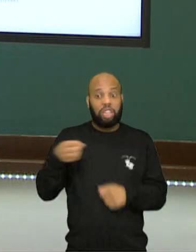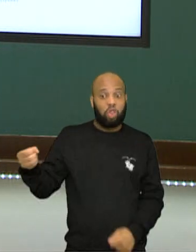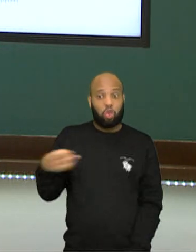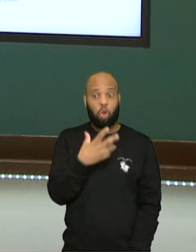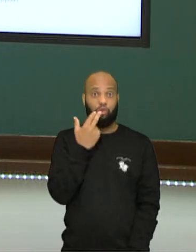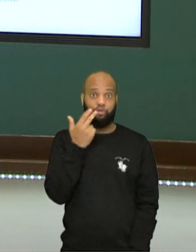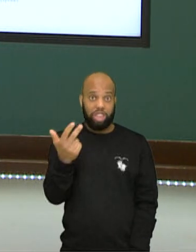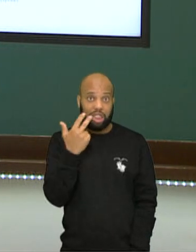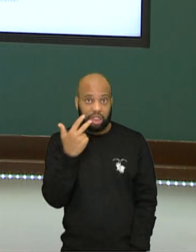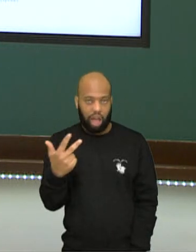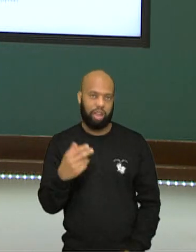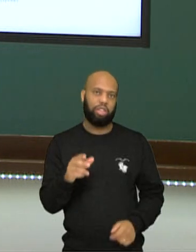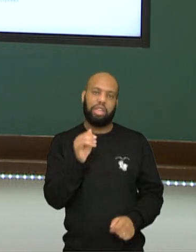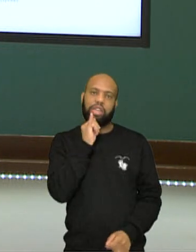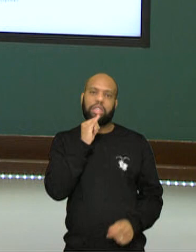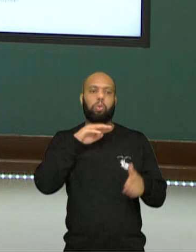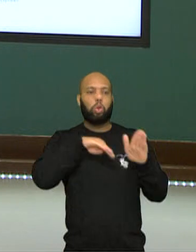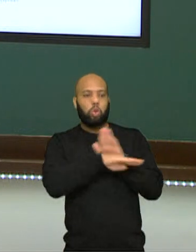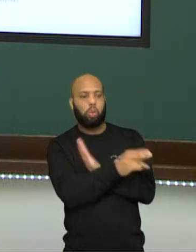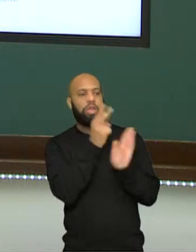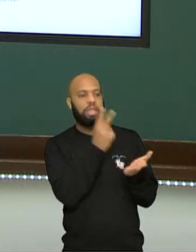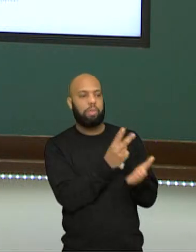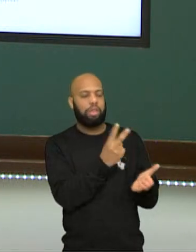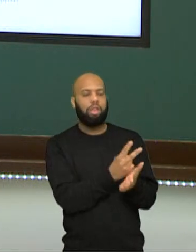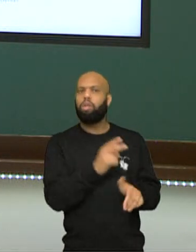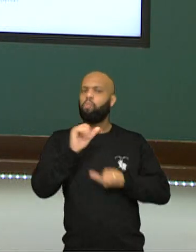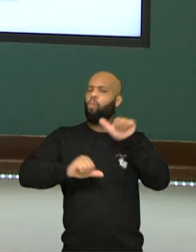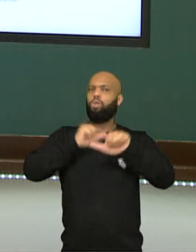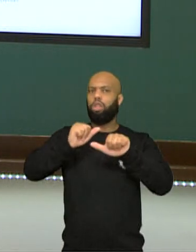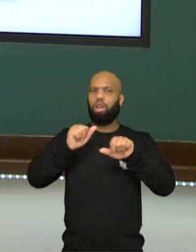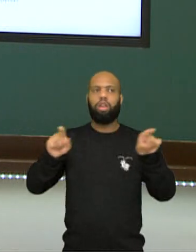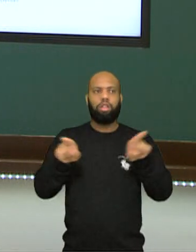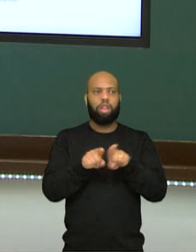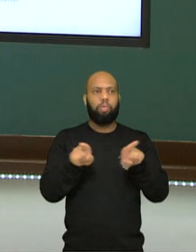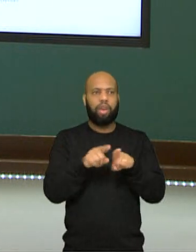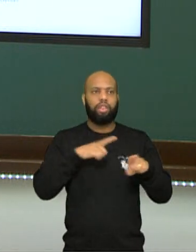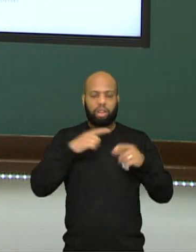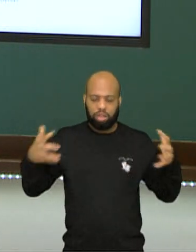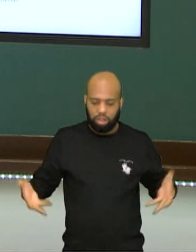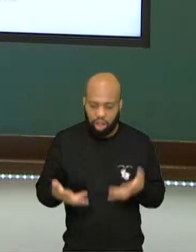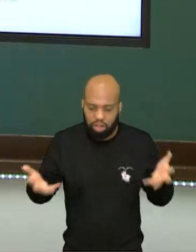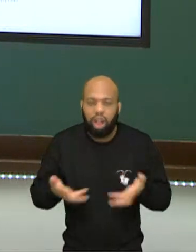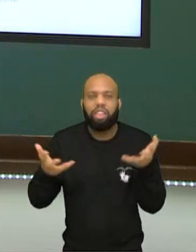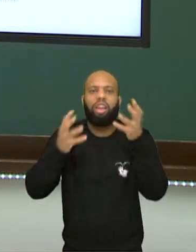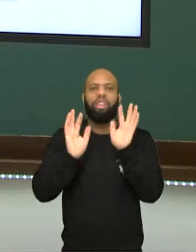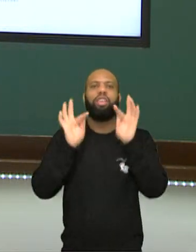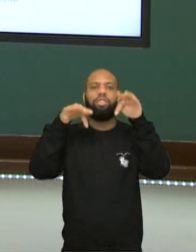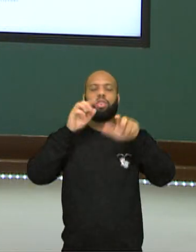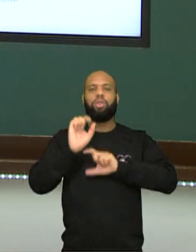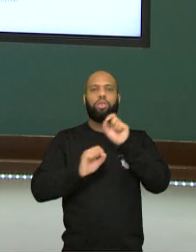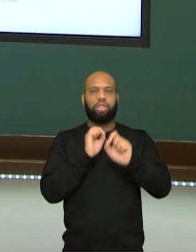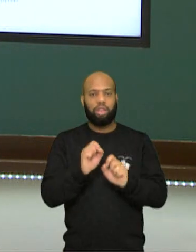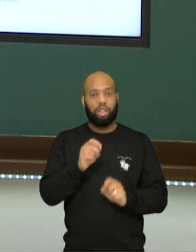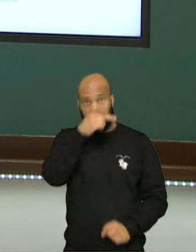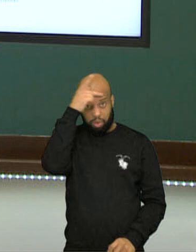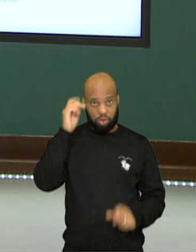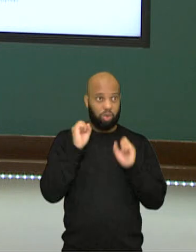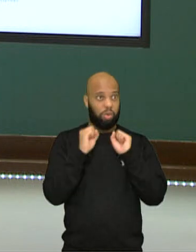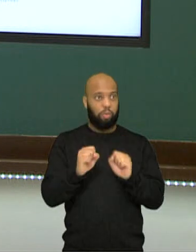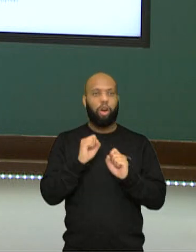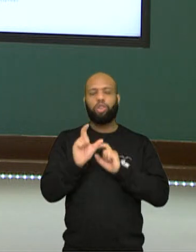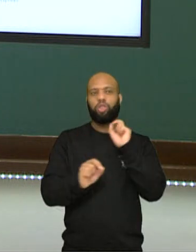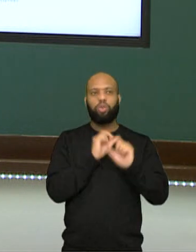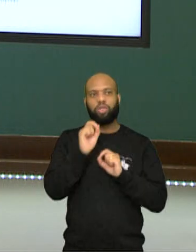novas, sair do hábito, da rotina. E ainda tem uma motivação final nessa conclusão, que a pessoa pode ser